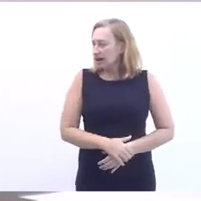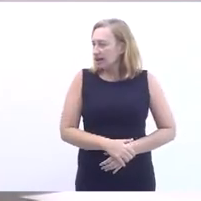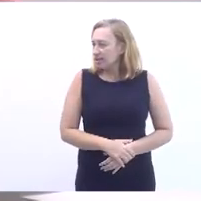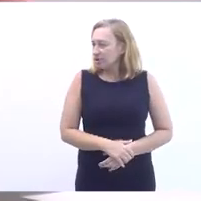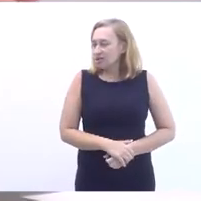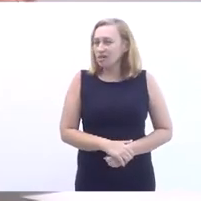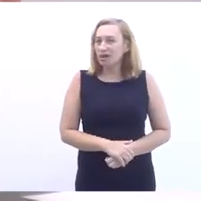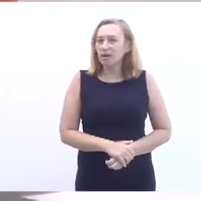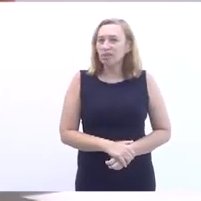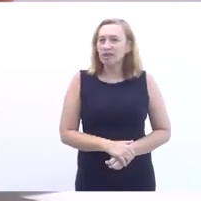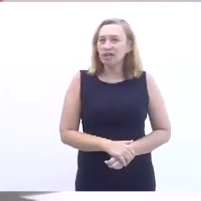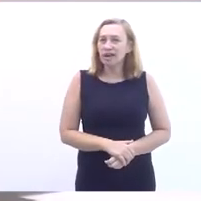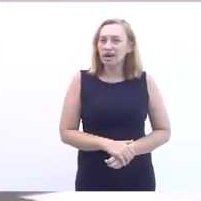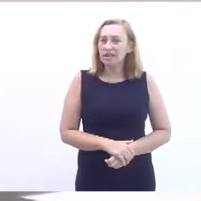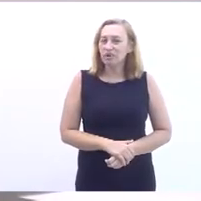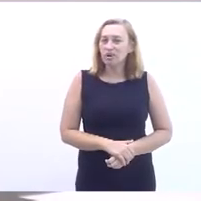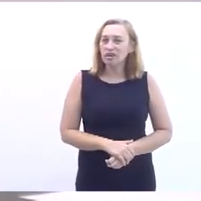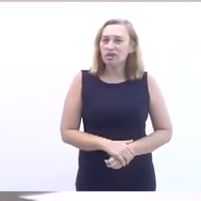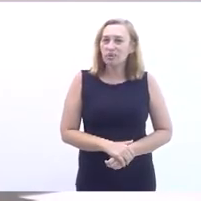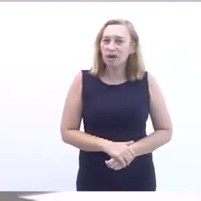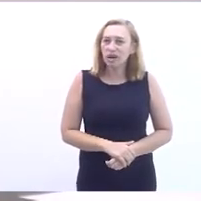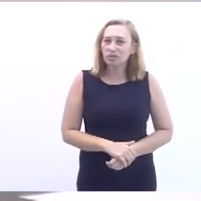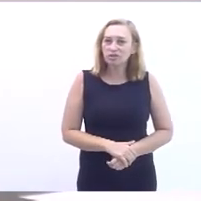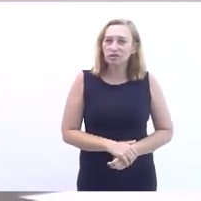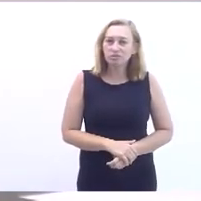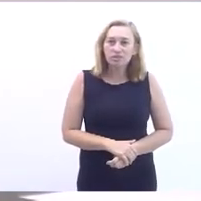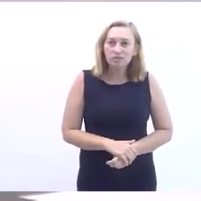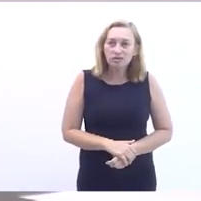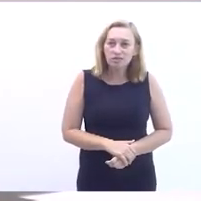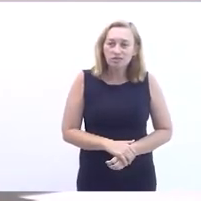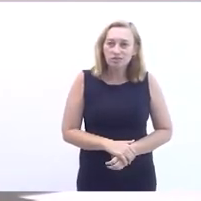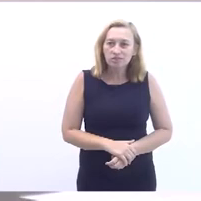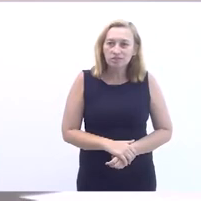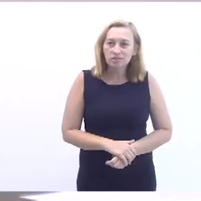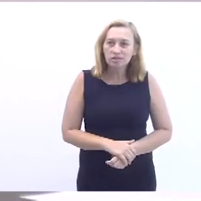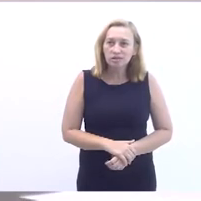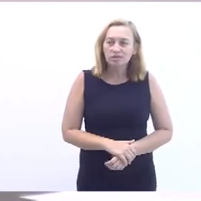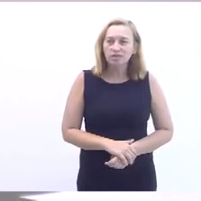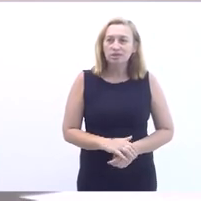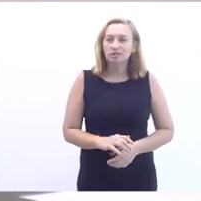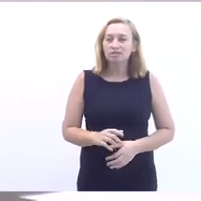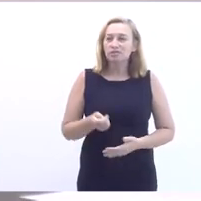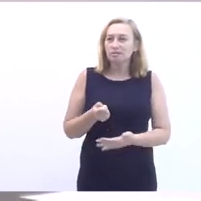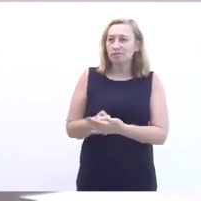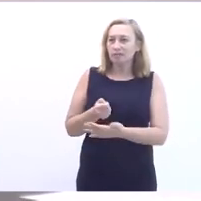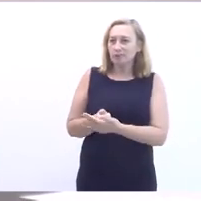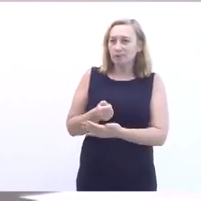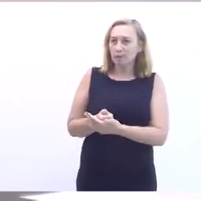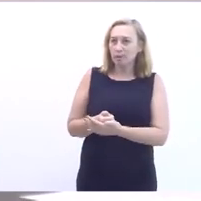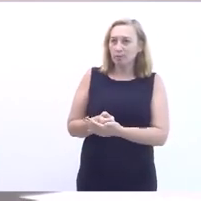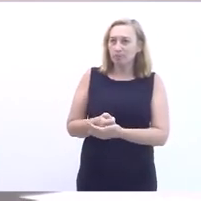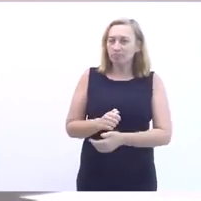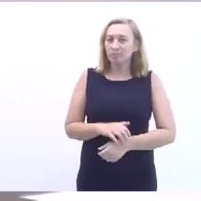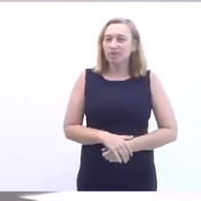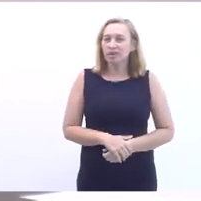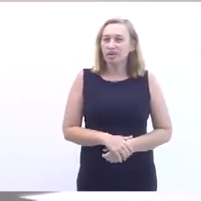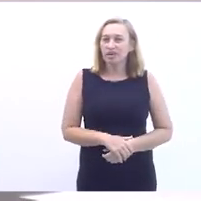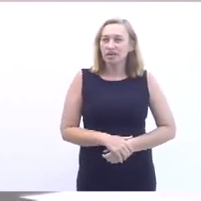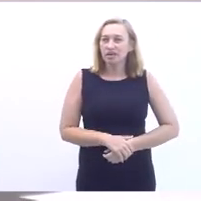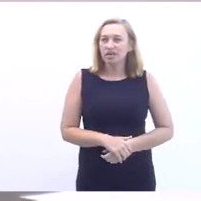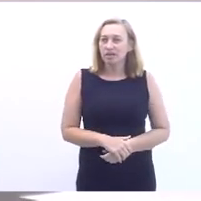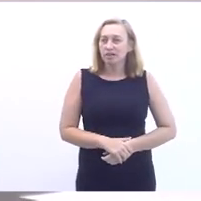isso que eu ia lá de por mas não era convidado era intimado intimado e a